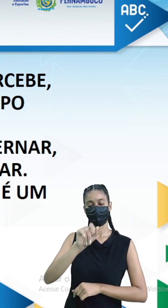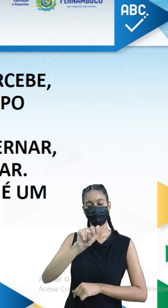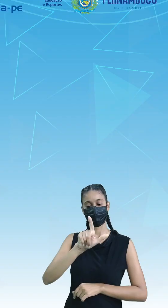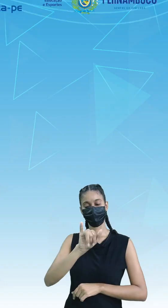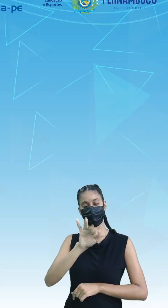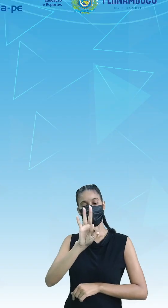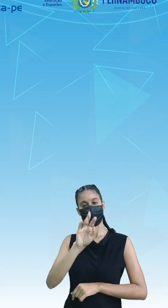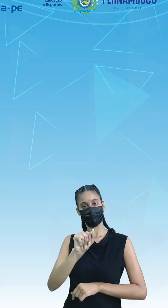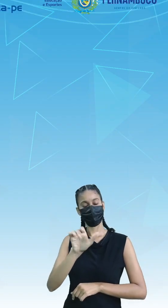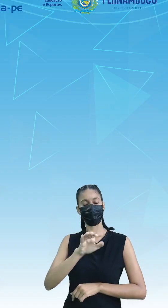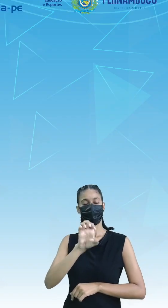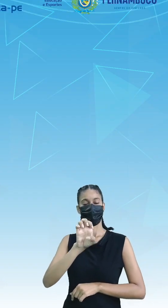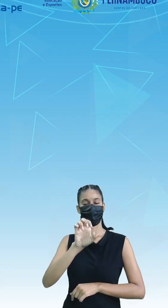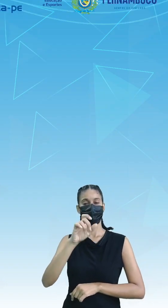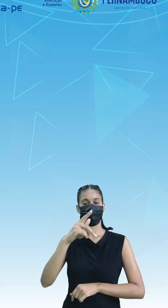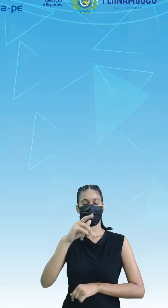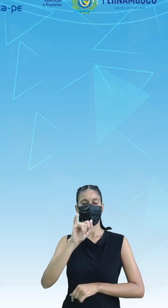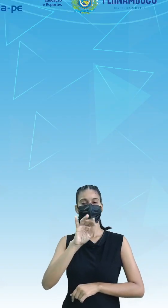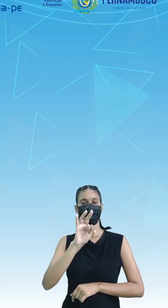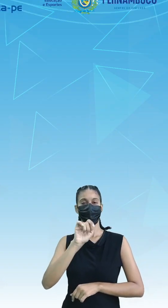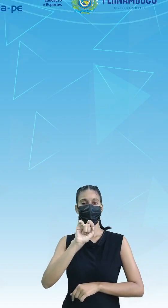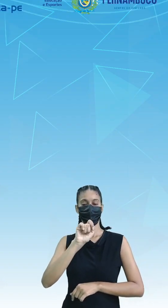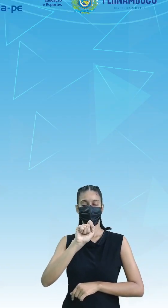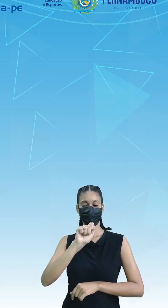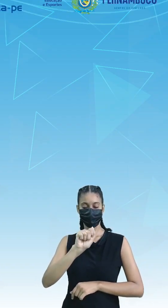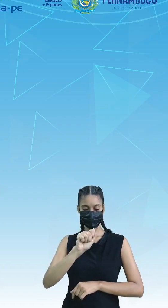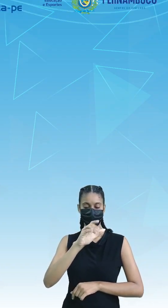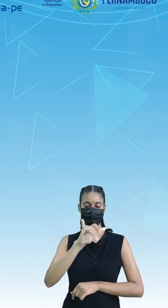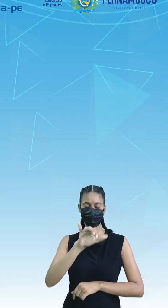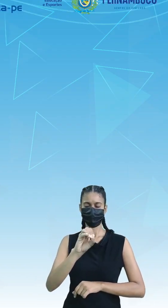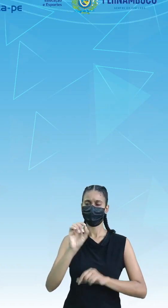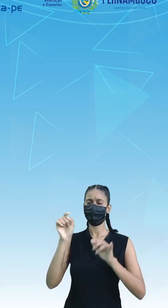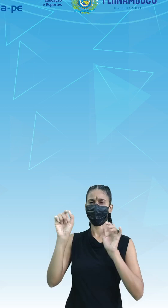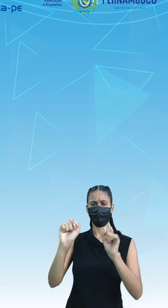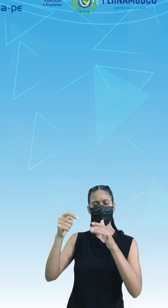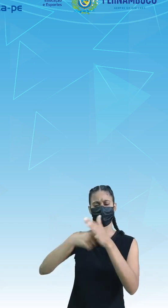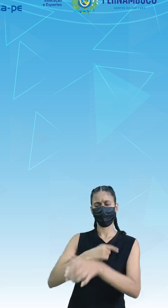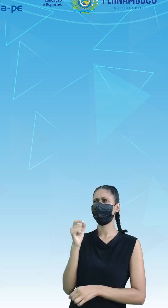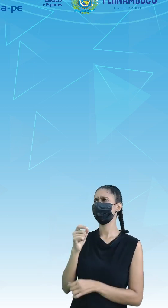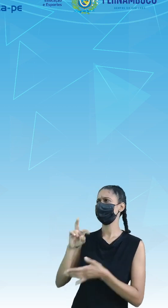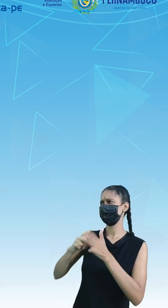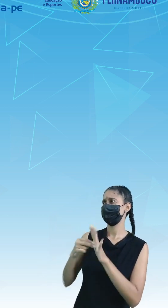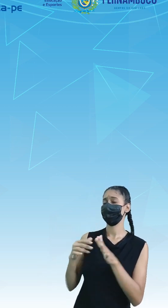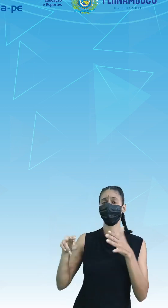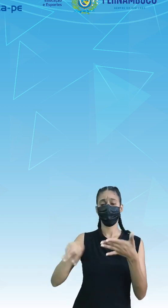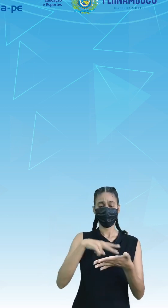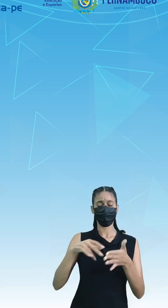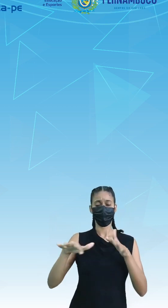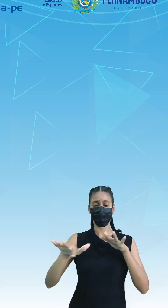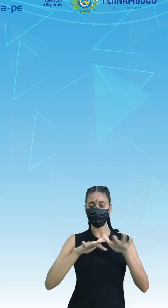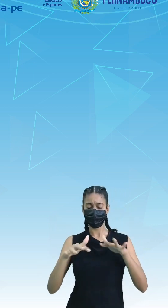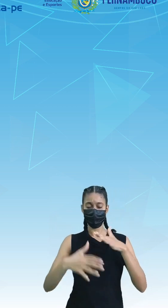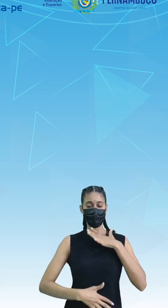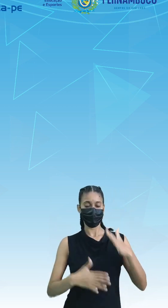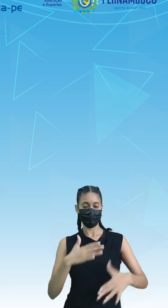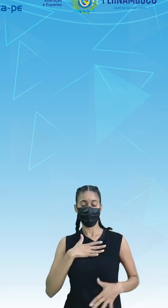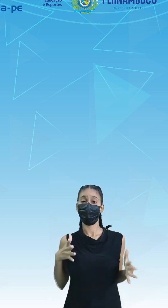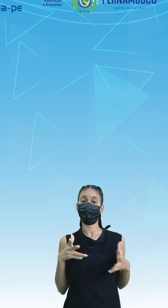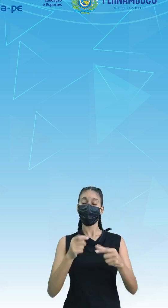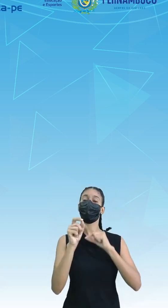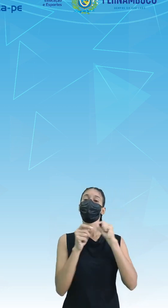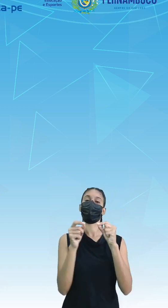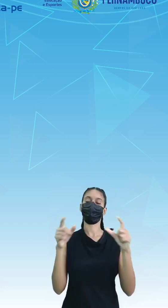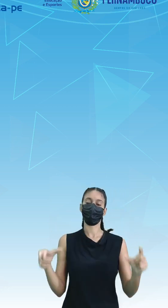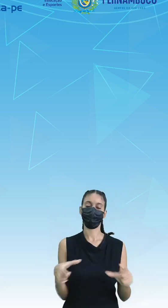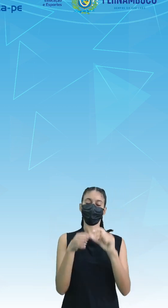para mim e perguntar, professor, o que é que tem a ver essa reflexão? Dança, movimento, corpo, tudo isso tem a